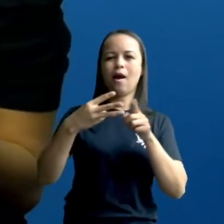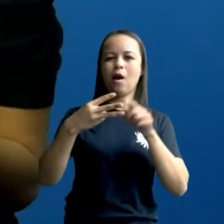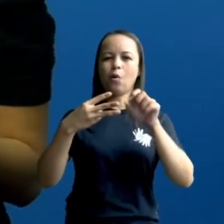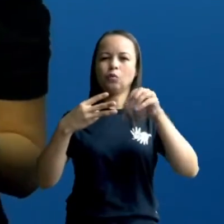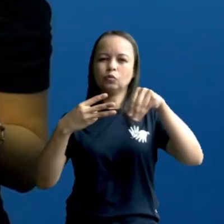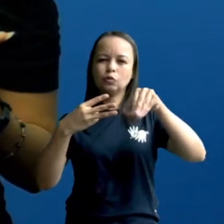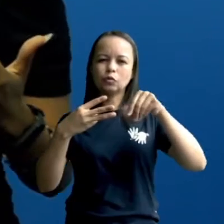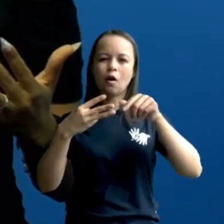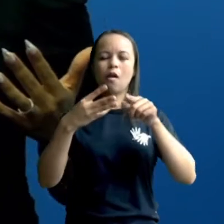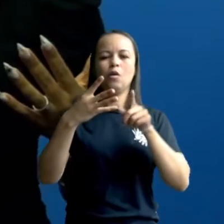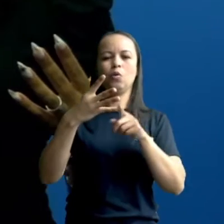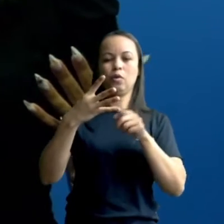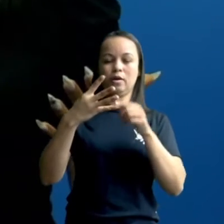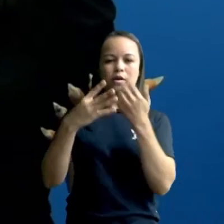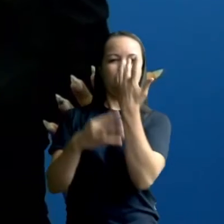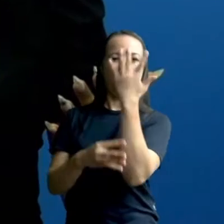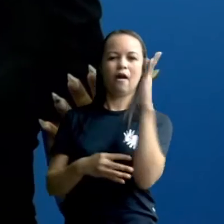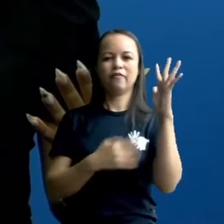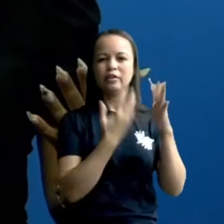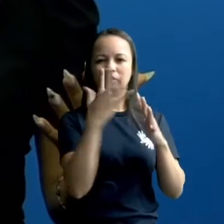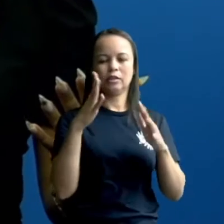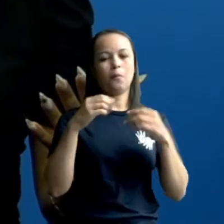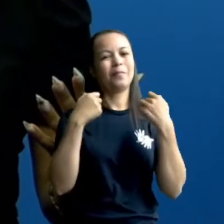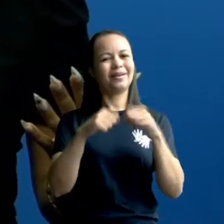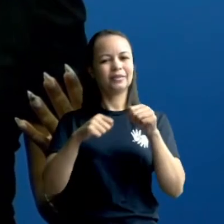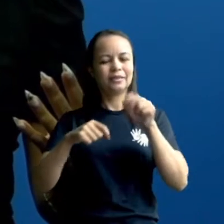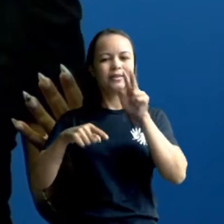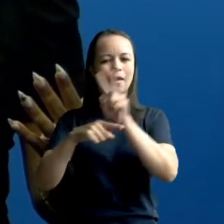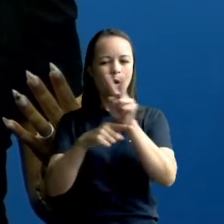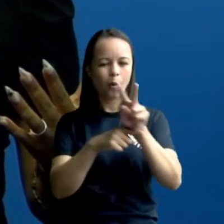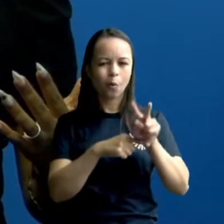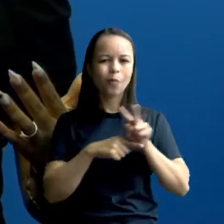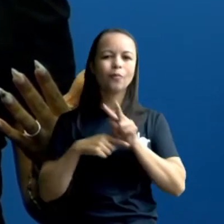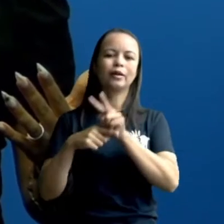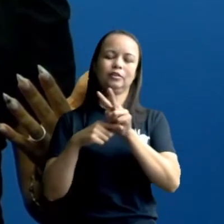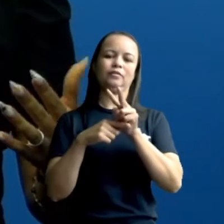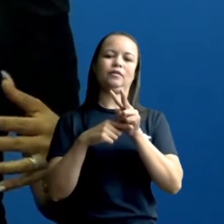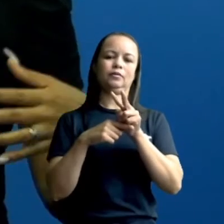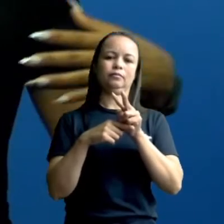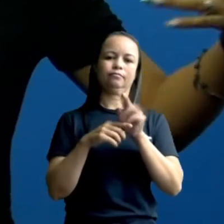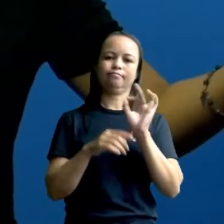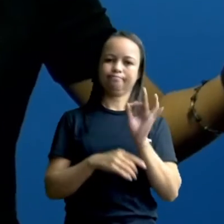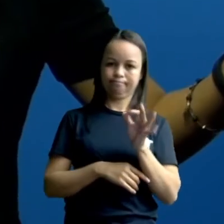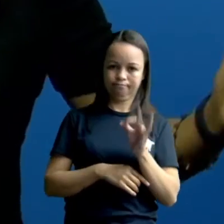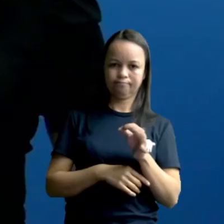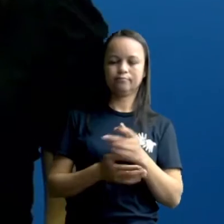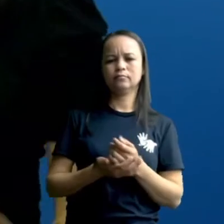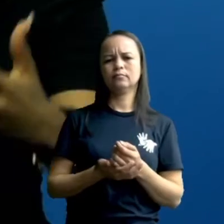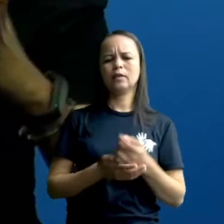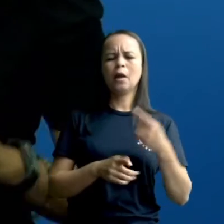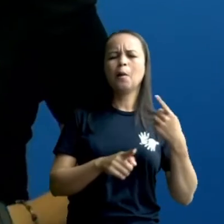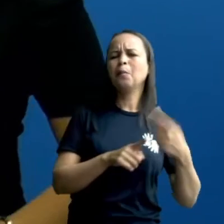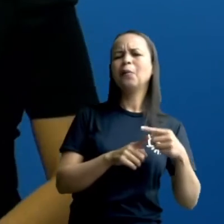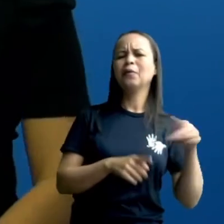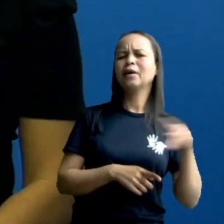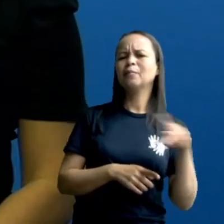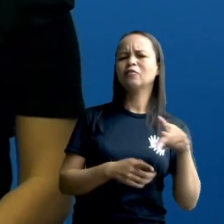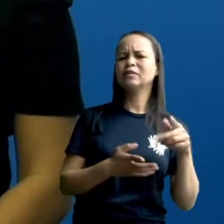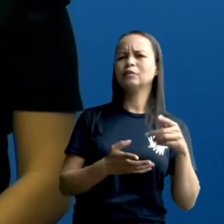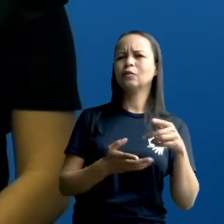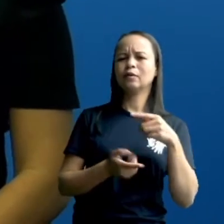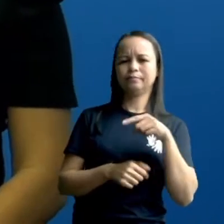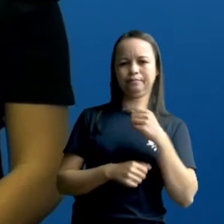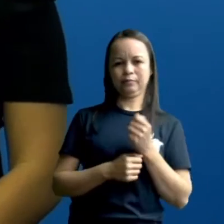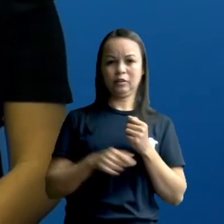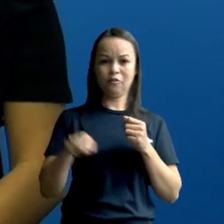a vegetação, seja muito bem preservado e conservado. Certo, minha gente? Por quê, professora? Você sobrevive sem